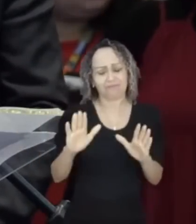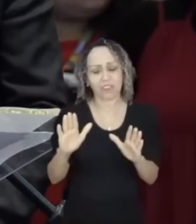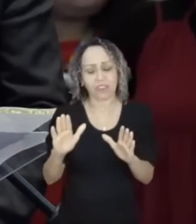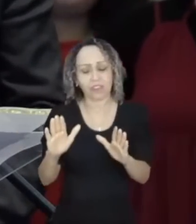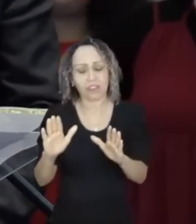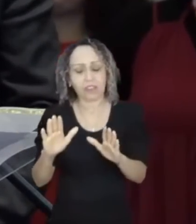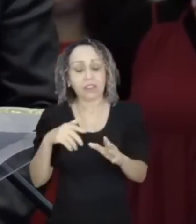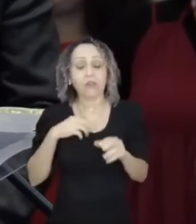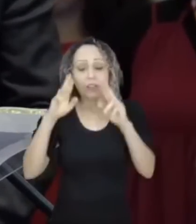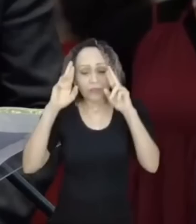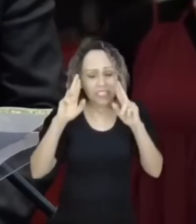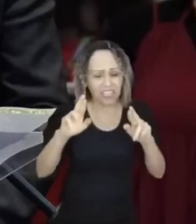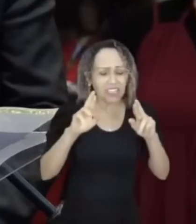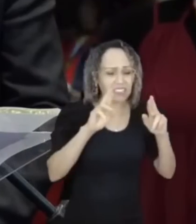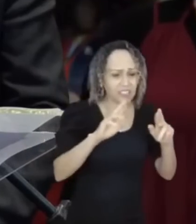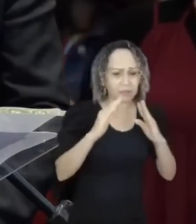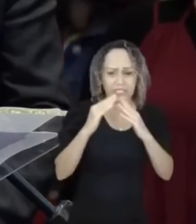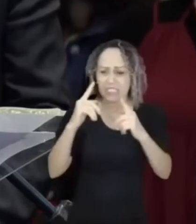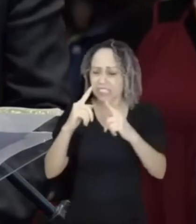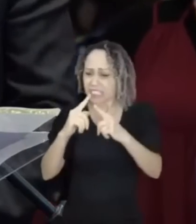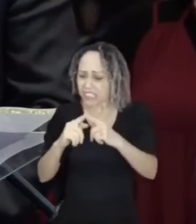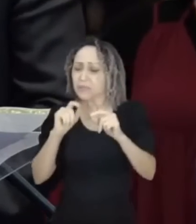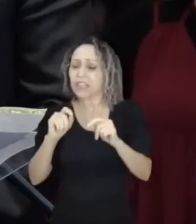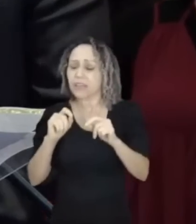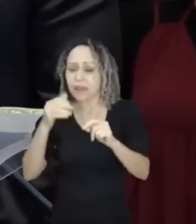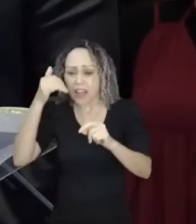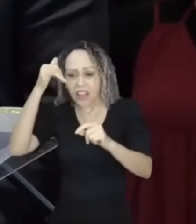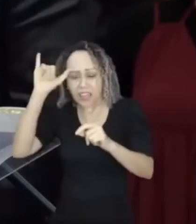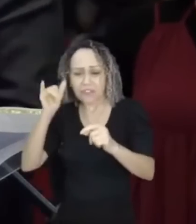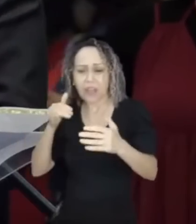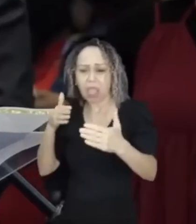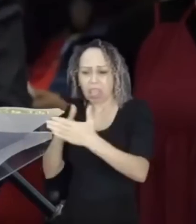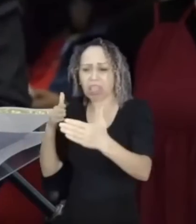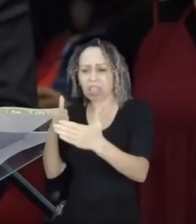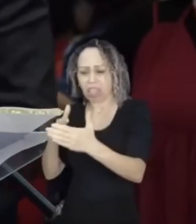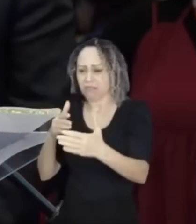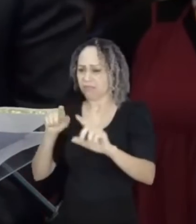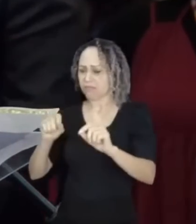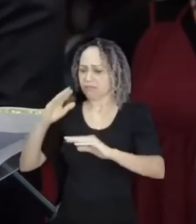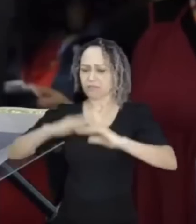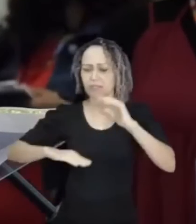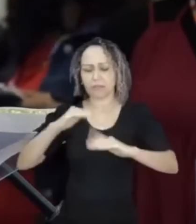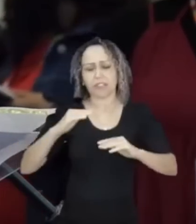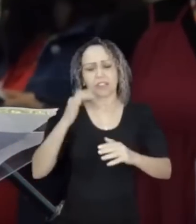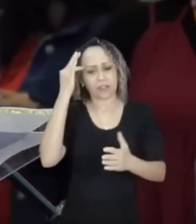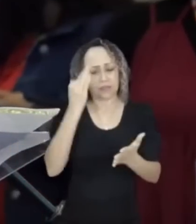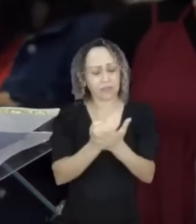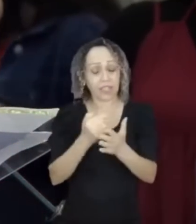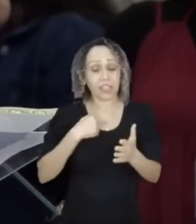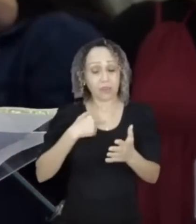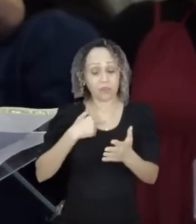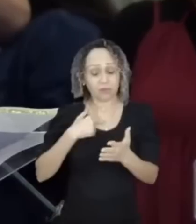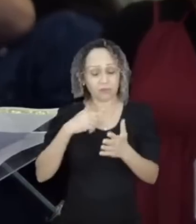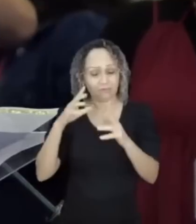política na prática da fé. Esse é o ensinamento que a própria Bíblia nos dá: andar pelo caminho da paz com